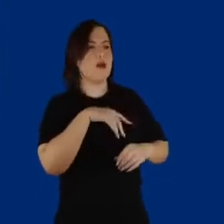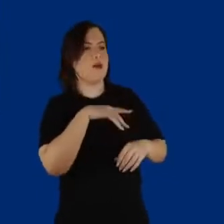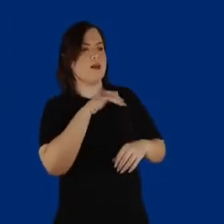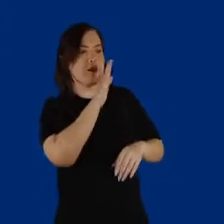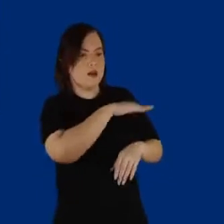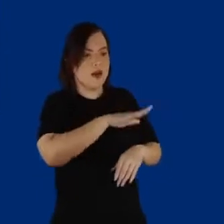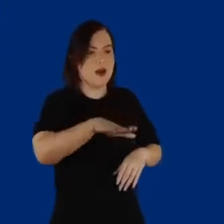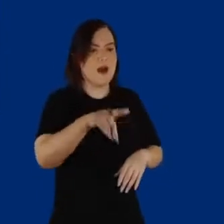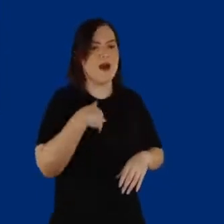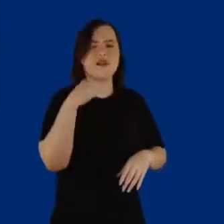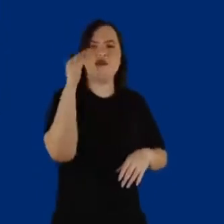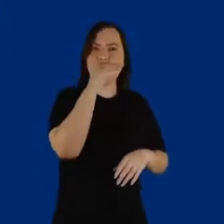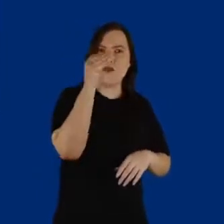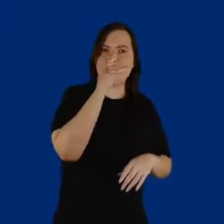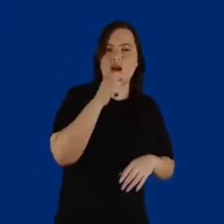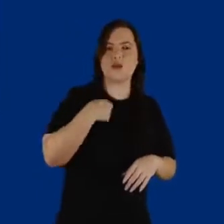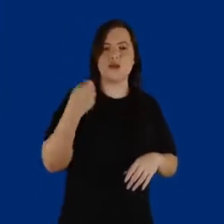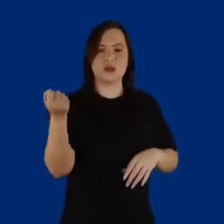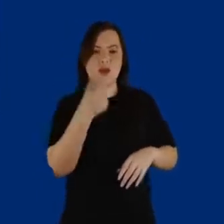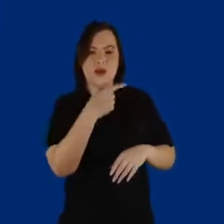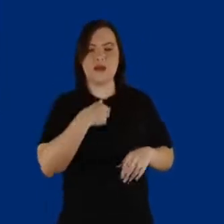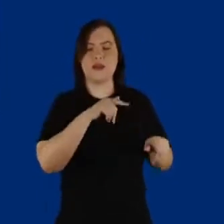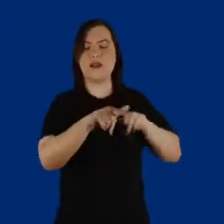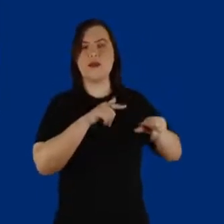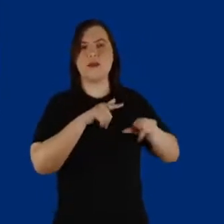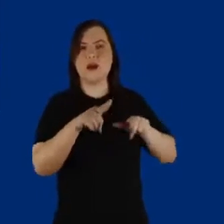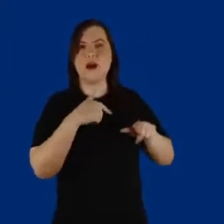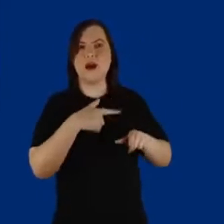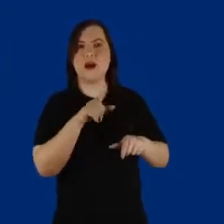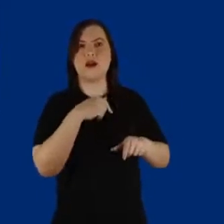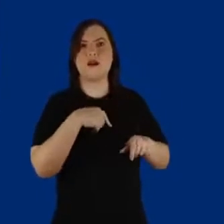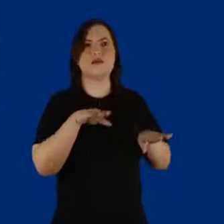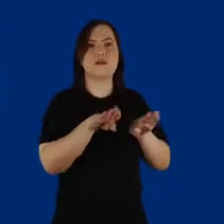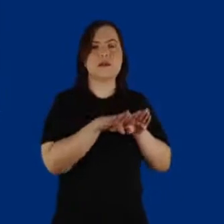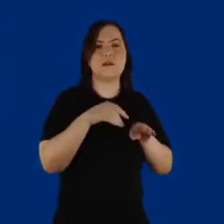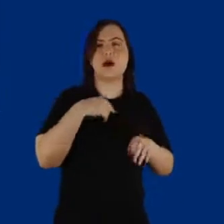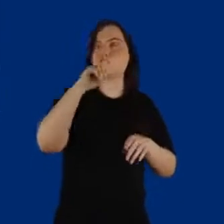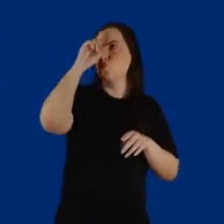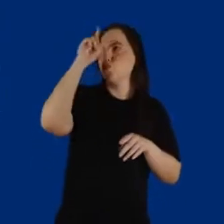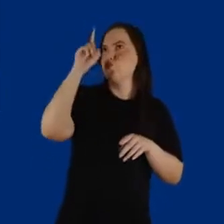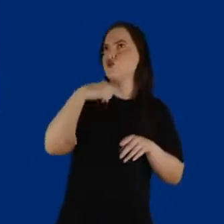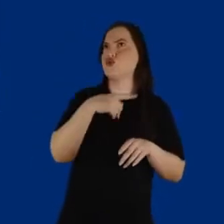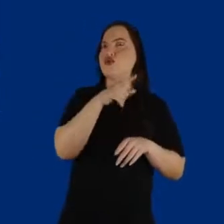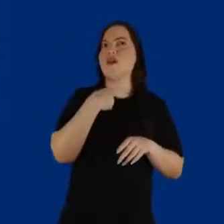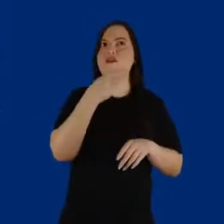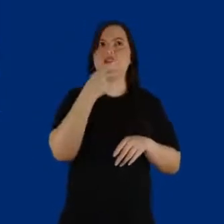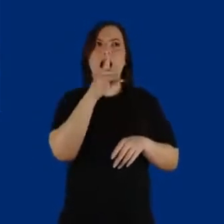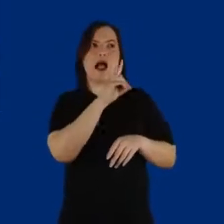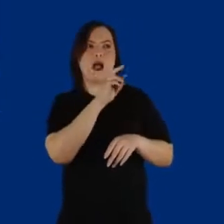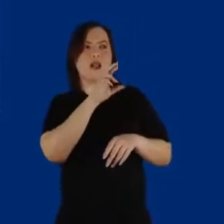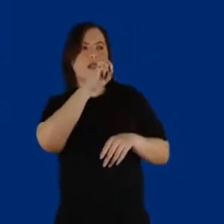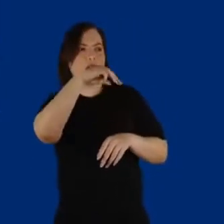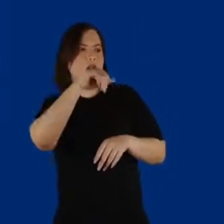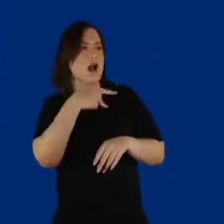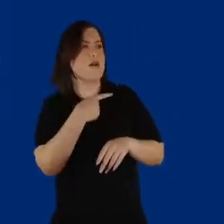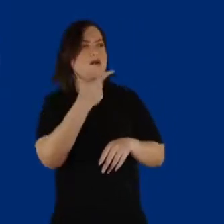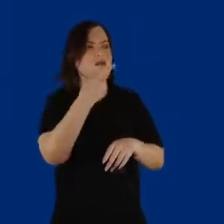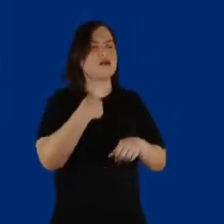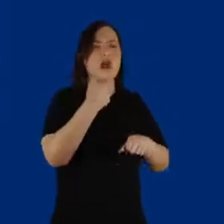mais frágeis com as quais eu trabalho, eles dizem, talvez um dia eu quero estudar drama, e você tem que estudar